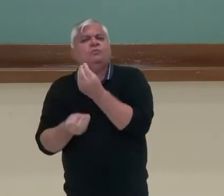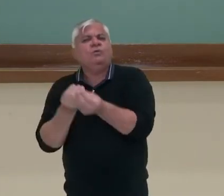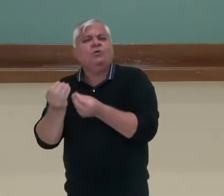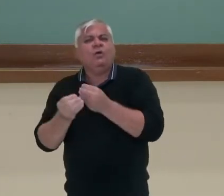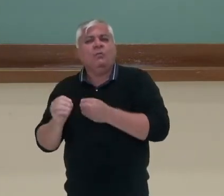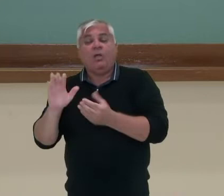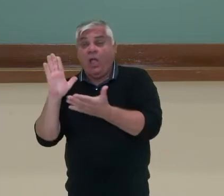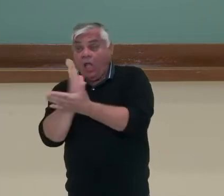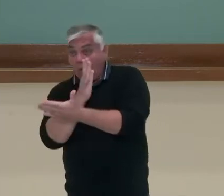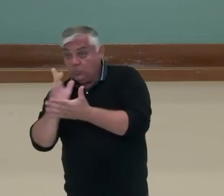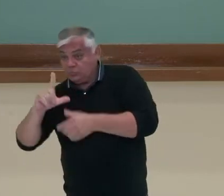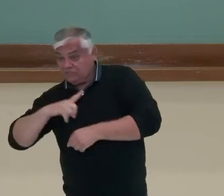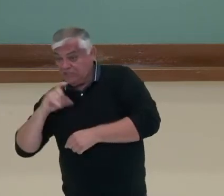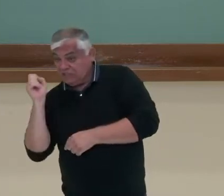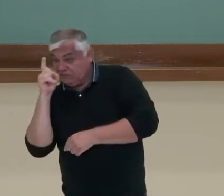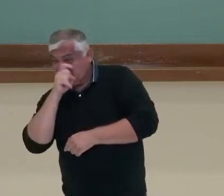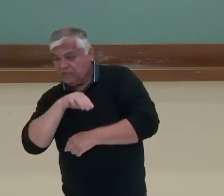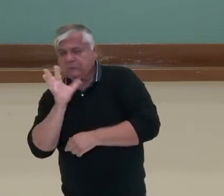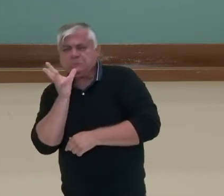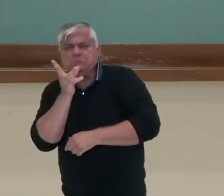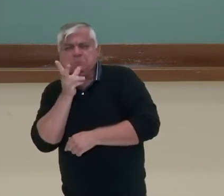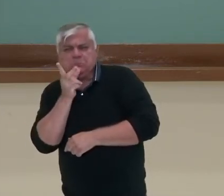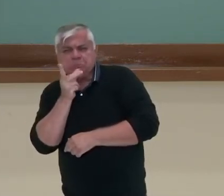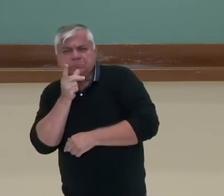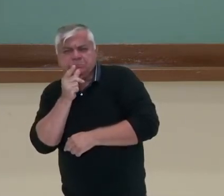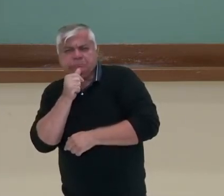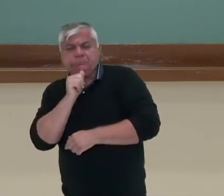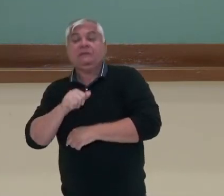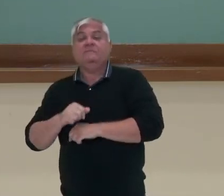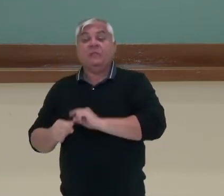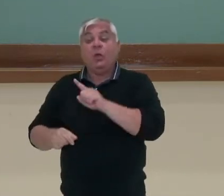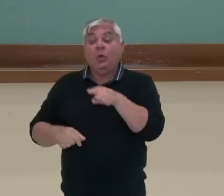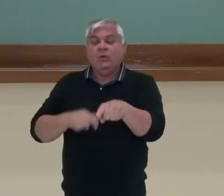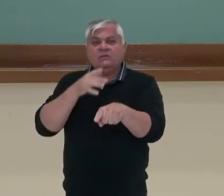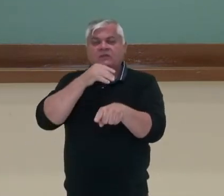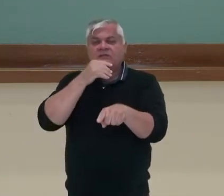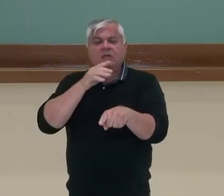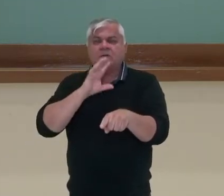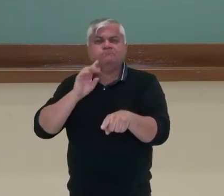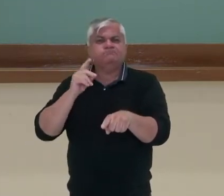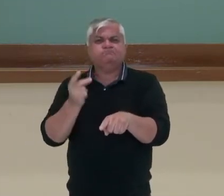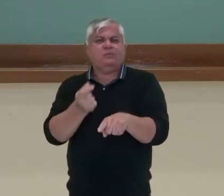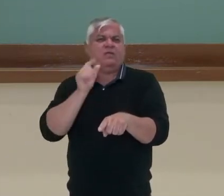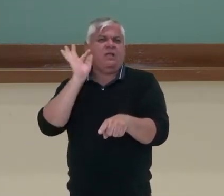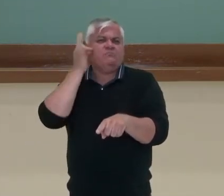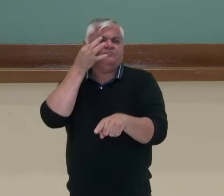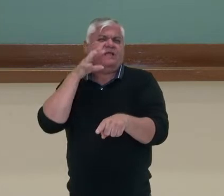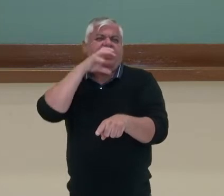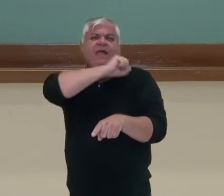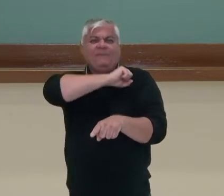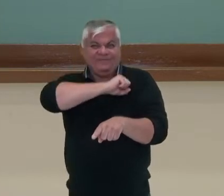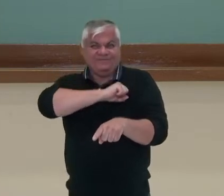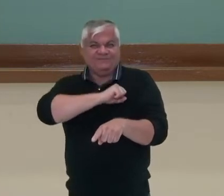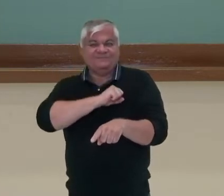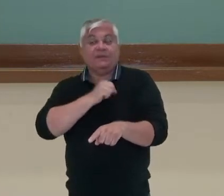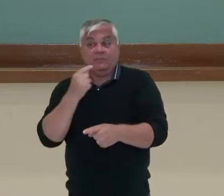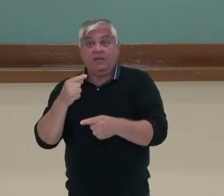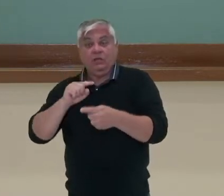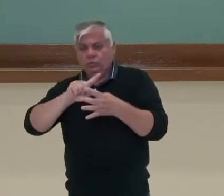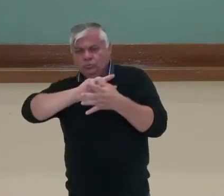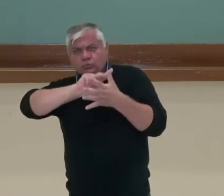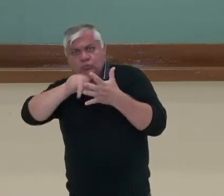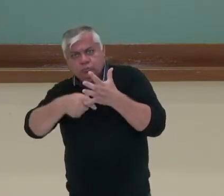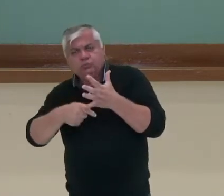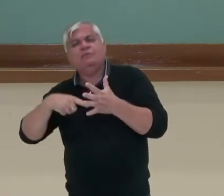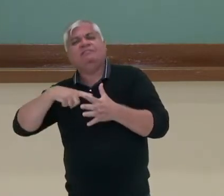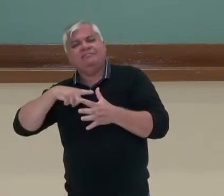mais dificuldade para acontecer, tem uma energia de ativação maior, e outras vão ter energia de ativações menores. Mas todas elas têm. Por